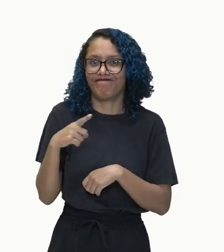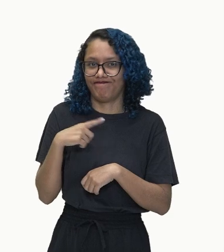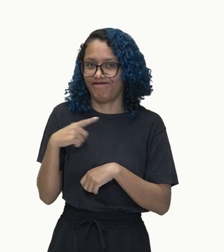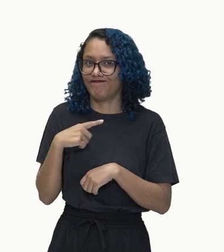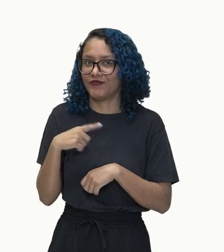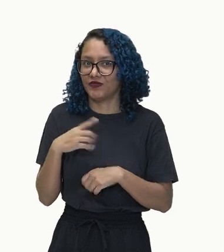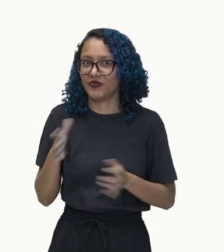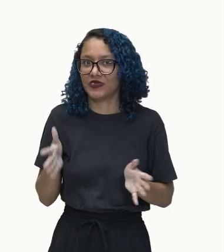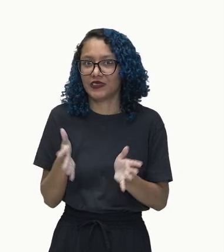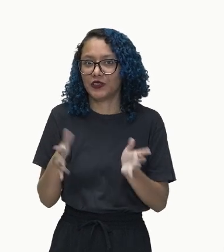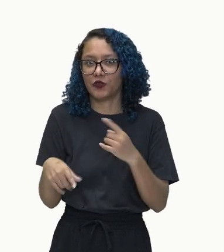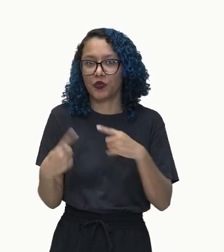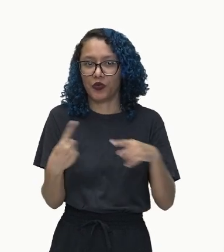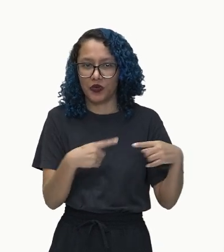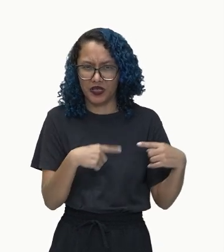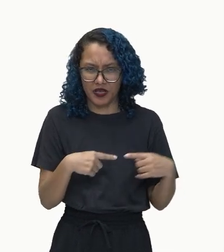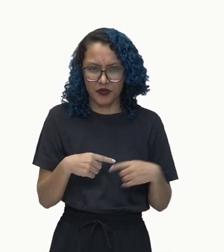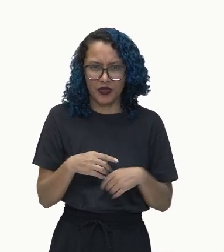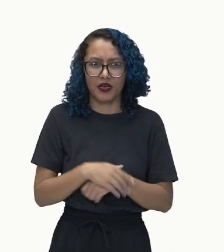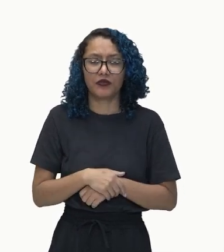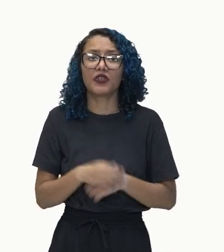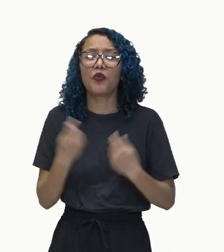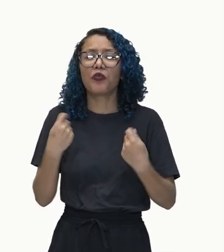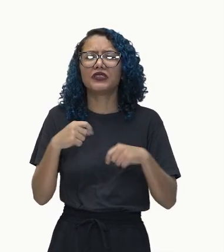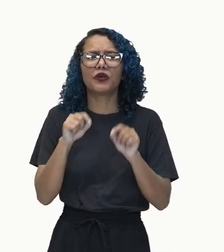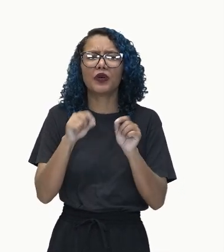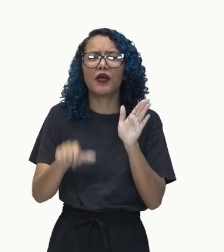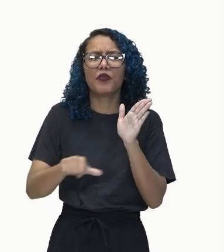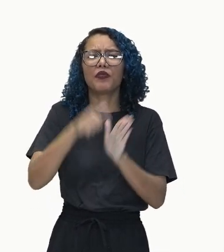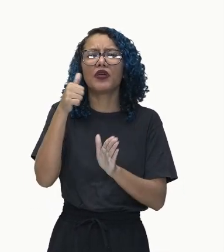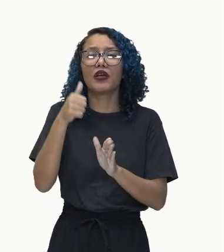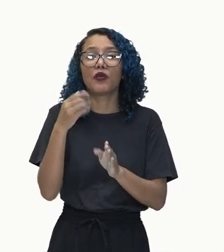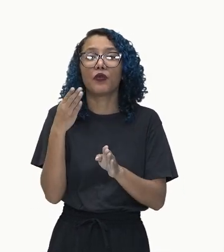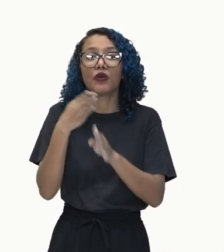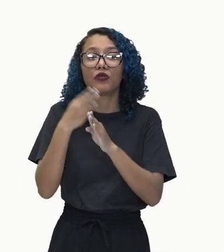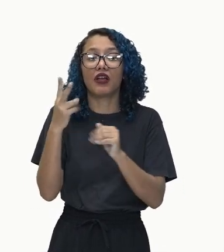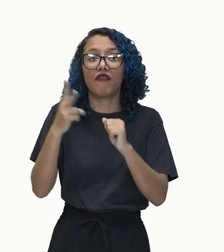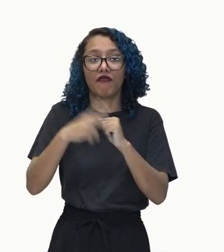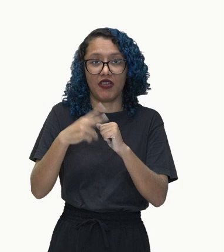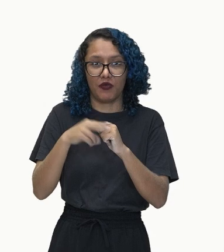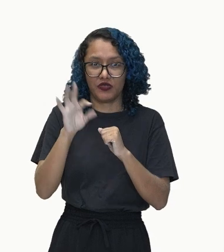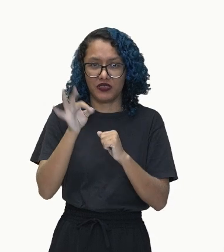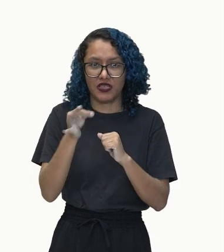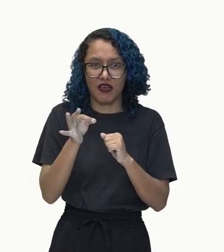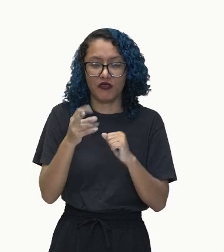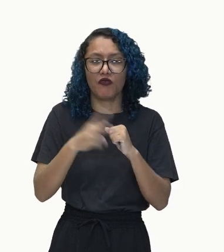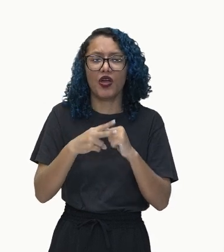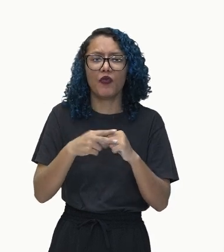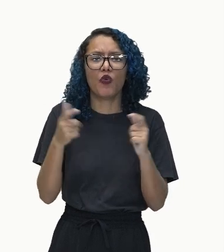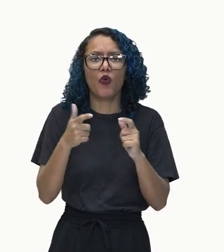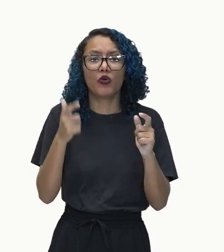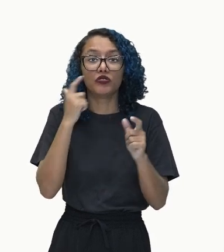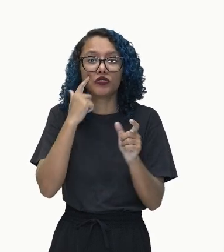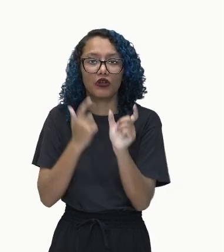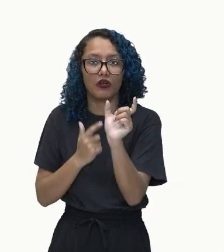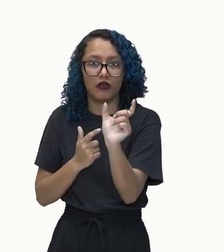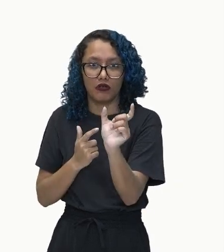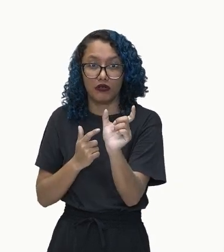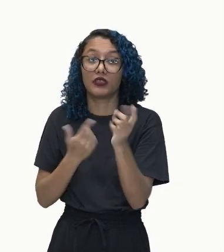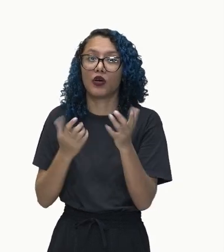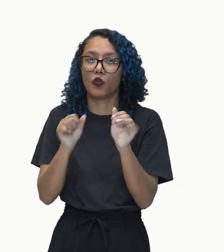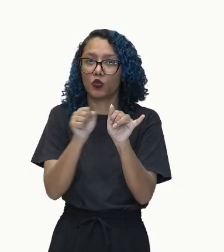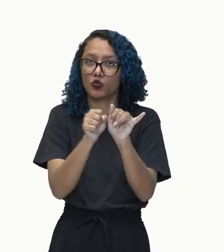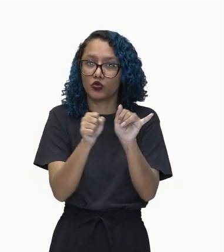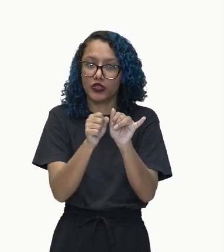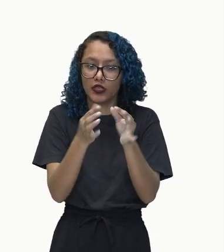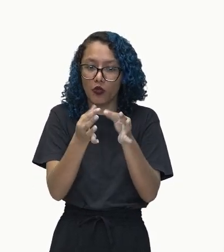Exatamente, ouvir daqui, achar o verbo, né? Achar o verbo e perguntar por verbo. Notem aí que nós temos um sujeito grande, né?